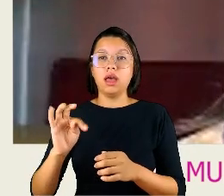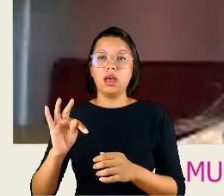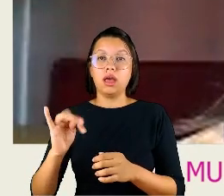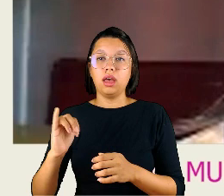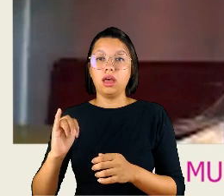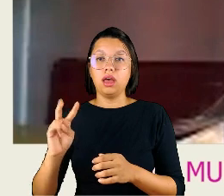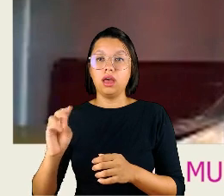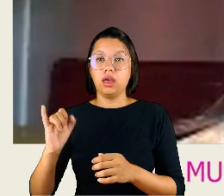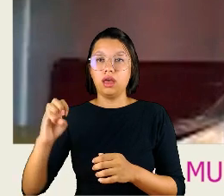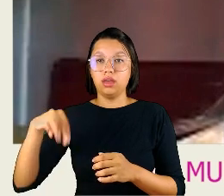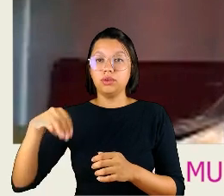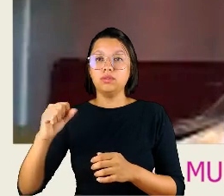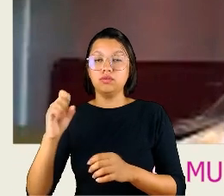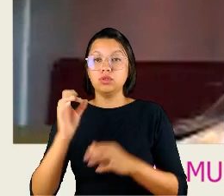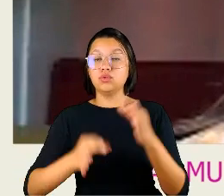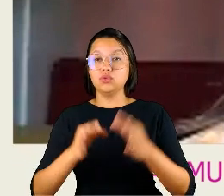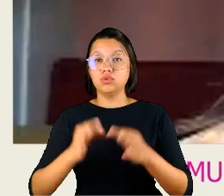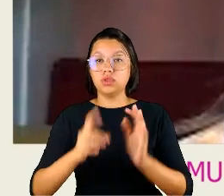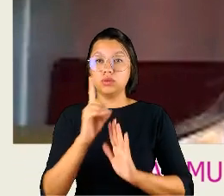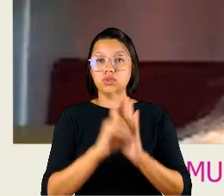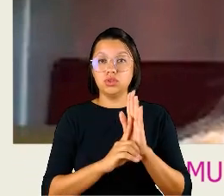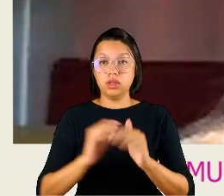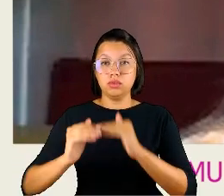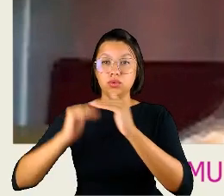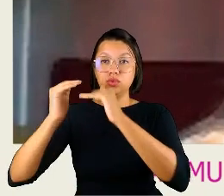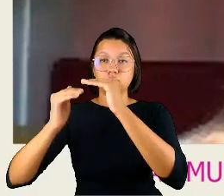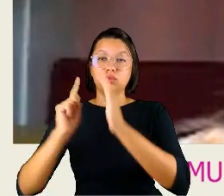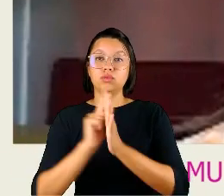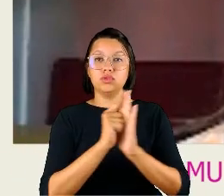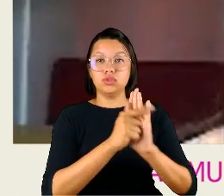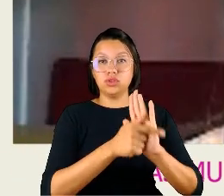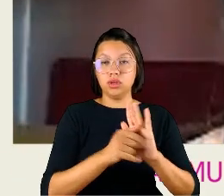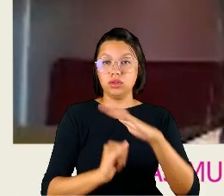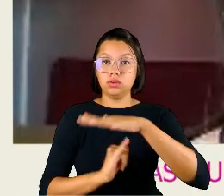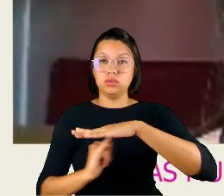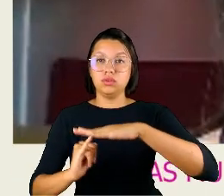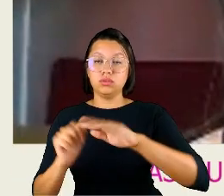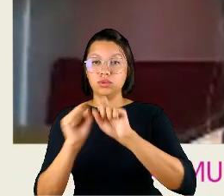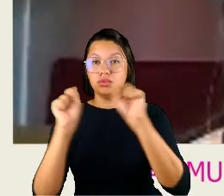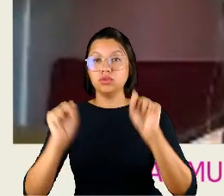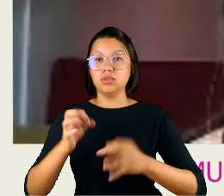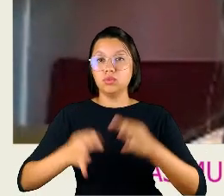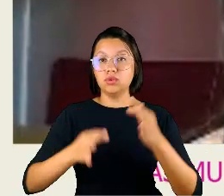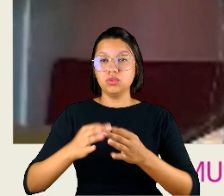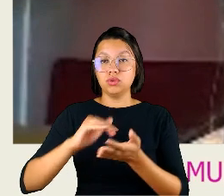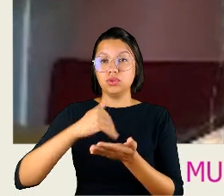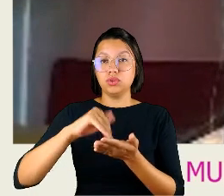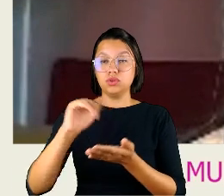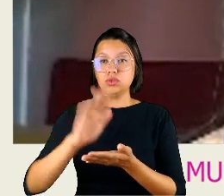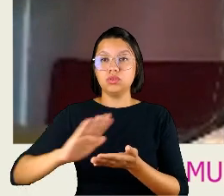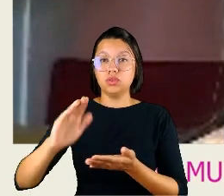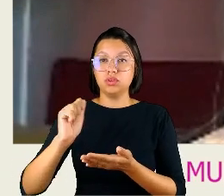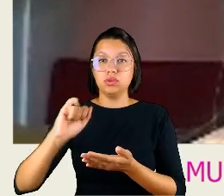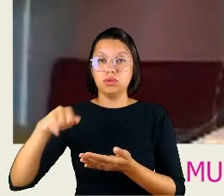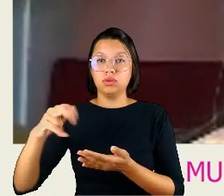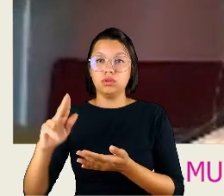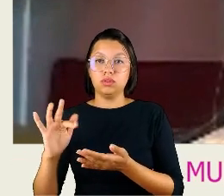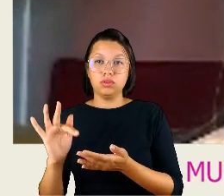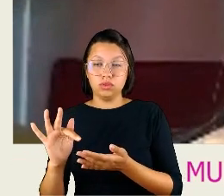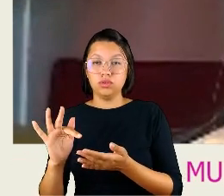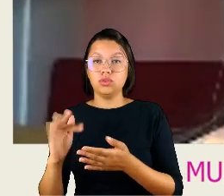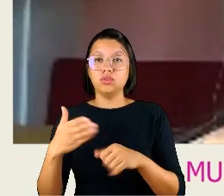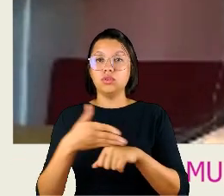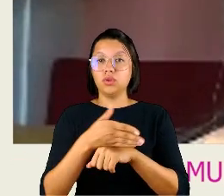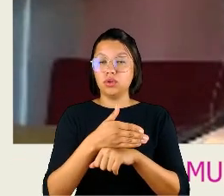direito e desenvolvimento, gênero e instituições do sistema de justiça, secretária-geral da AJUF e integrante